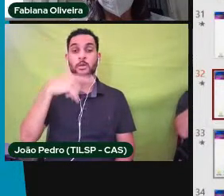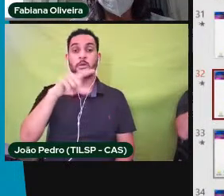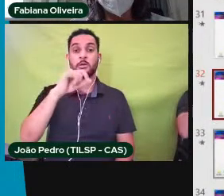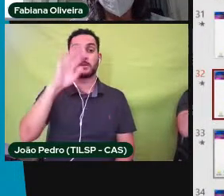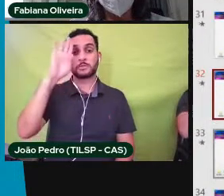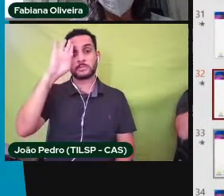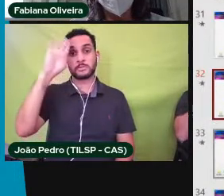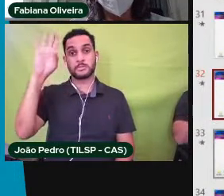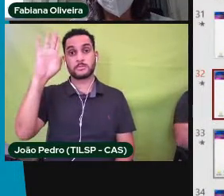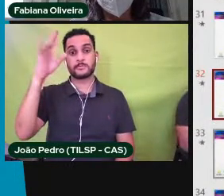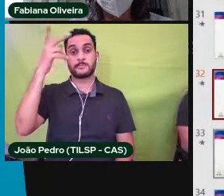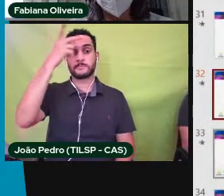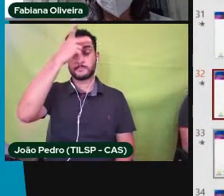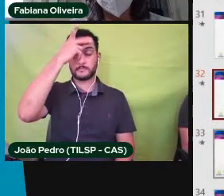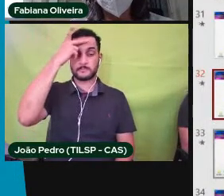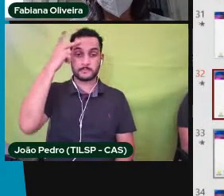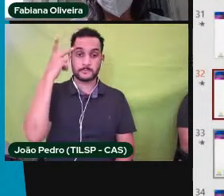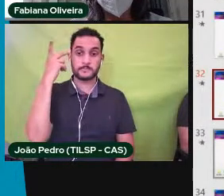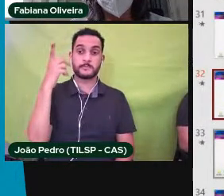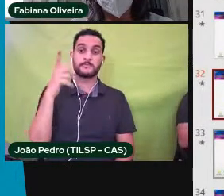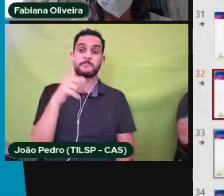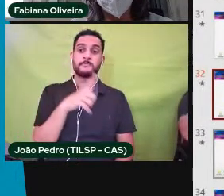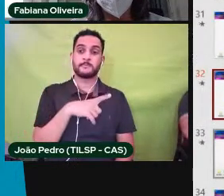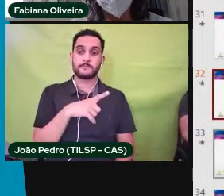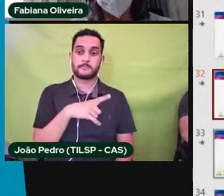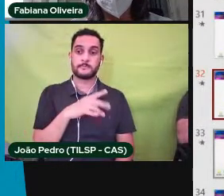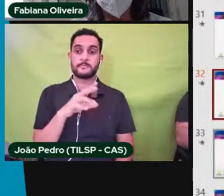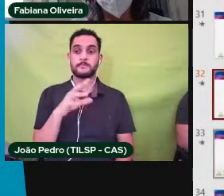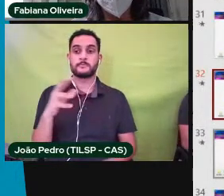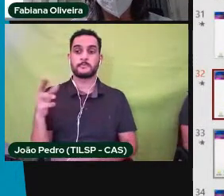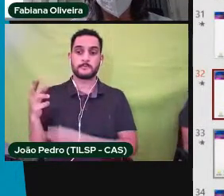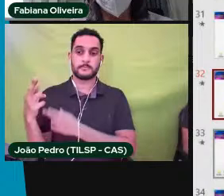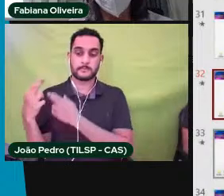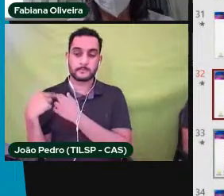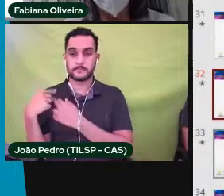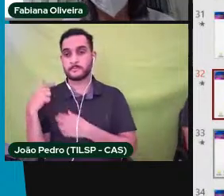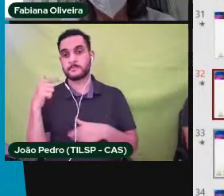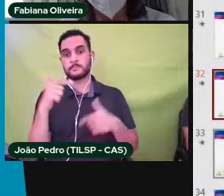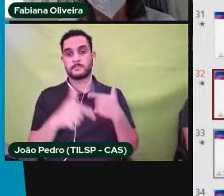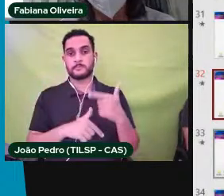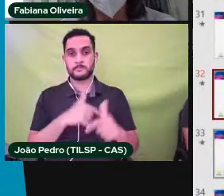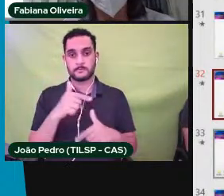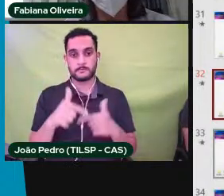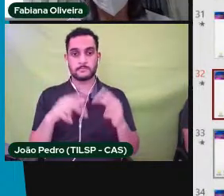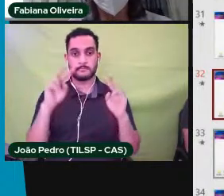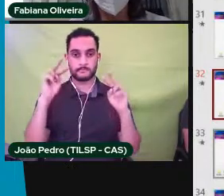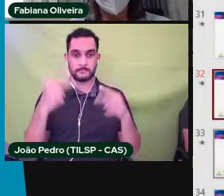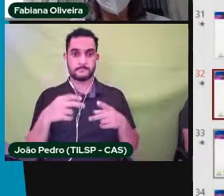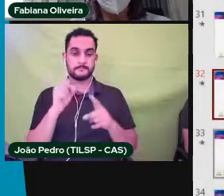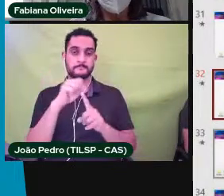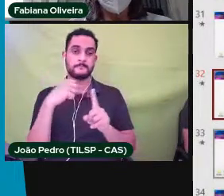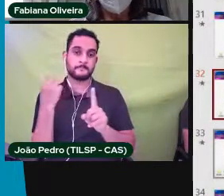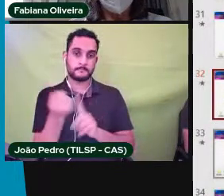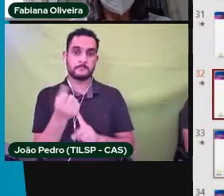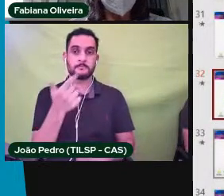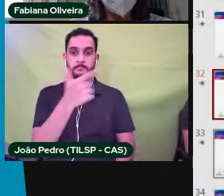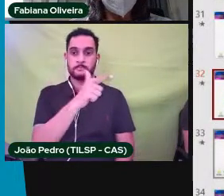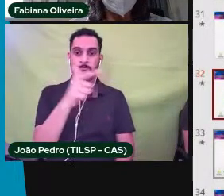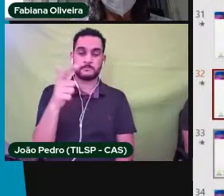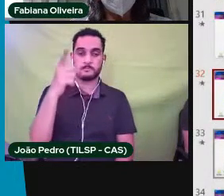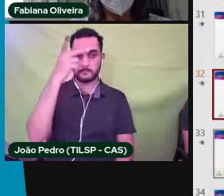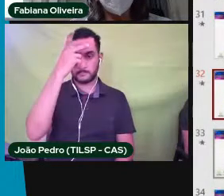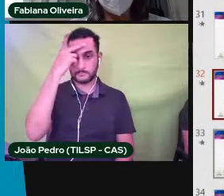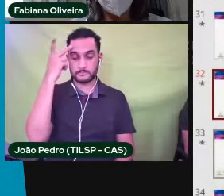aquele que responde pelos seus atos, pelas suas ações, por si, pela sociedade, pelos outros. Para